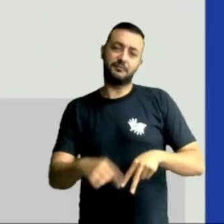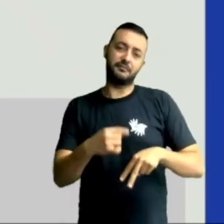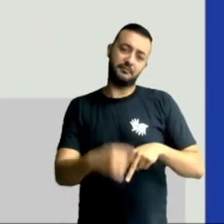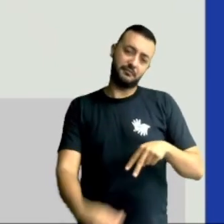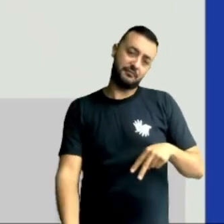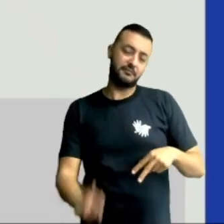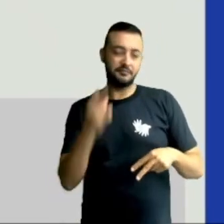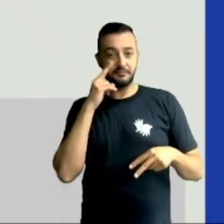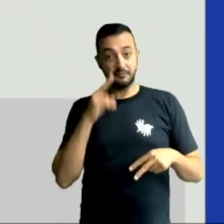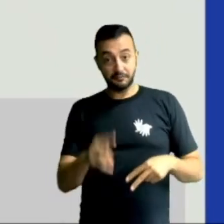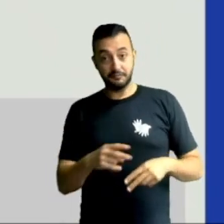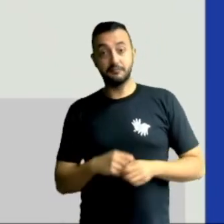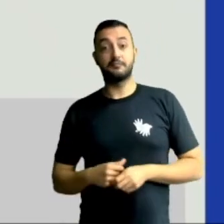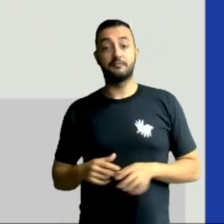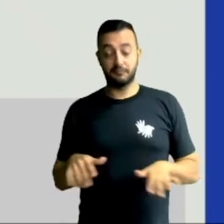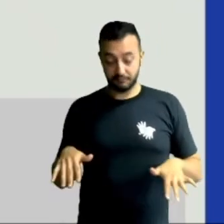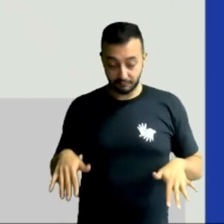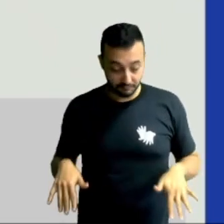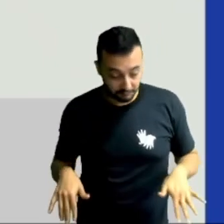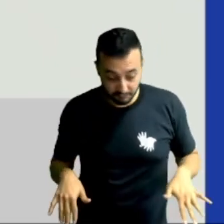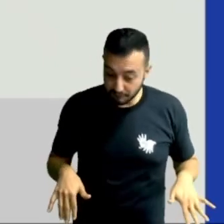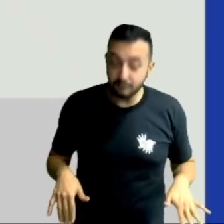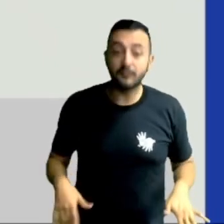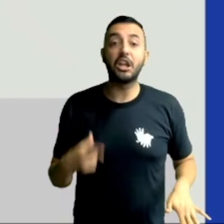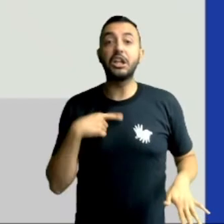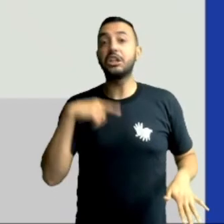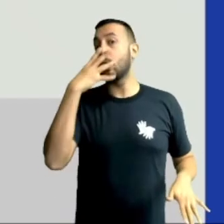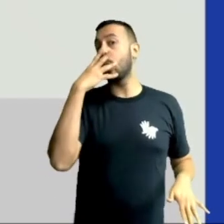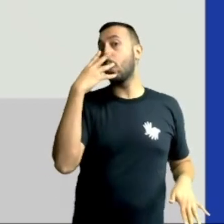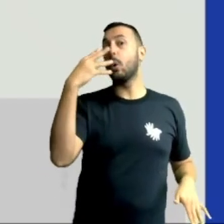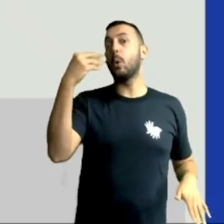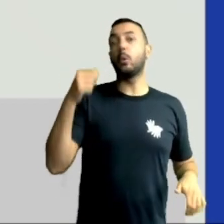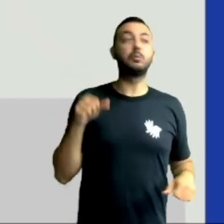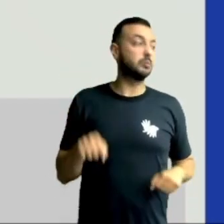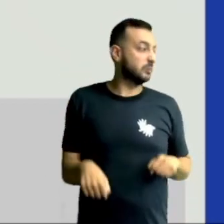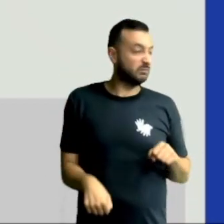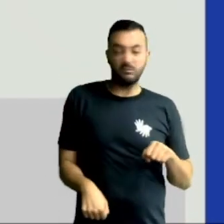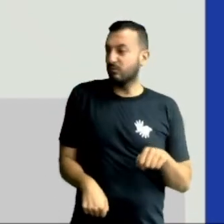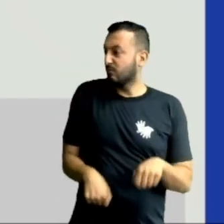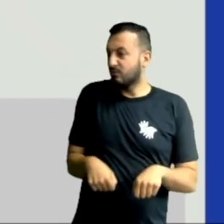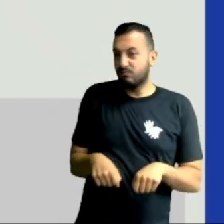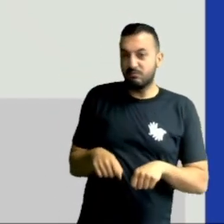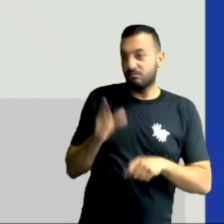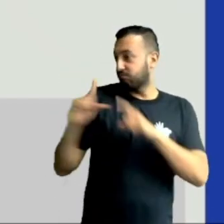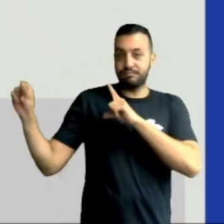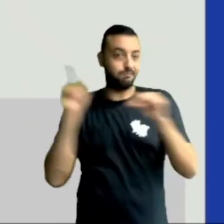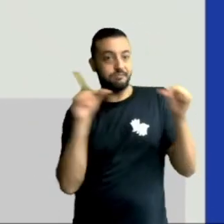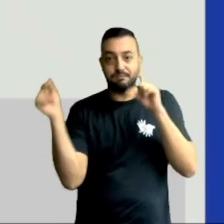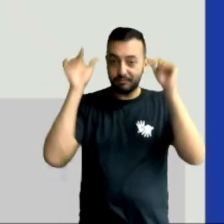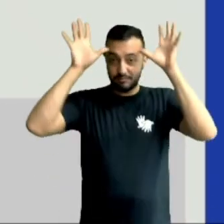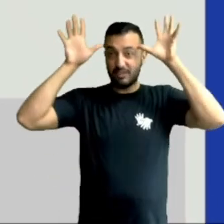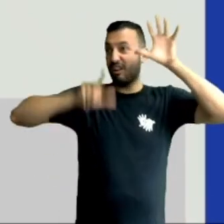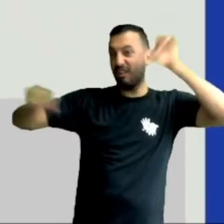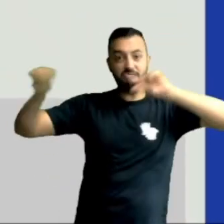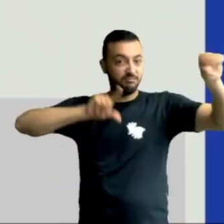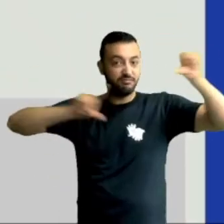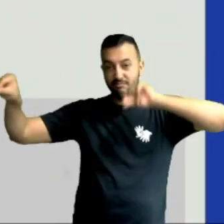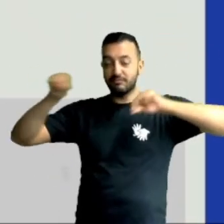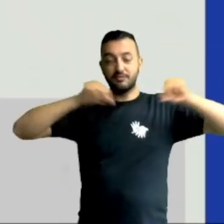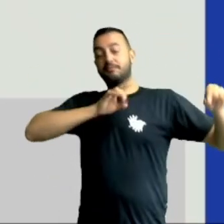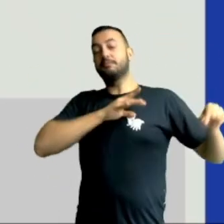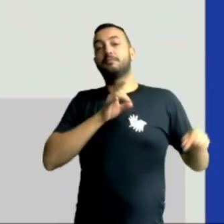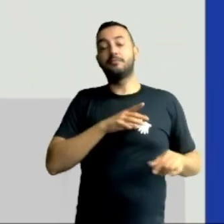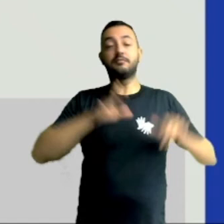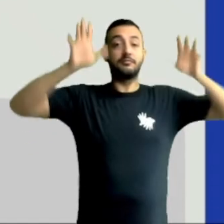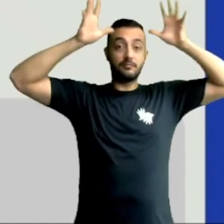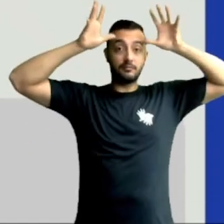seu corpo, uma alcateia de lobos ferozes foi chegando e espalhou o bando, que correu assustado. O alce